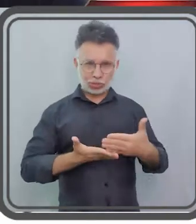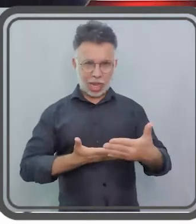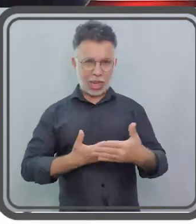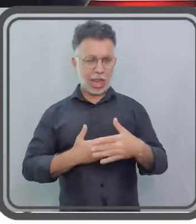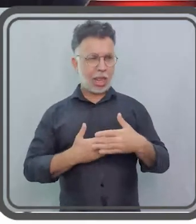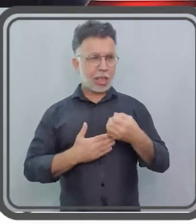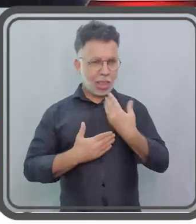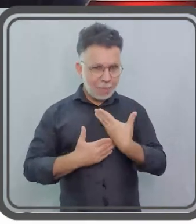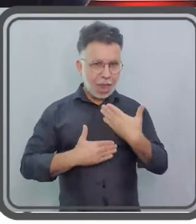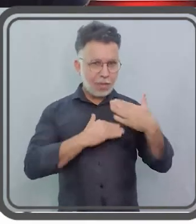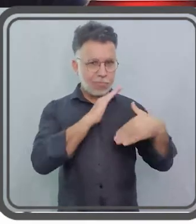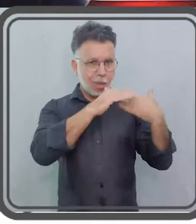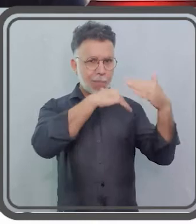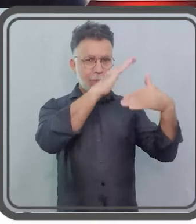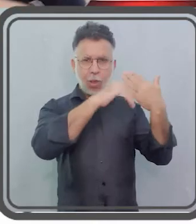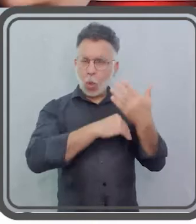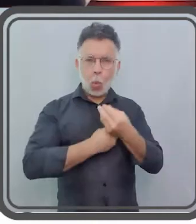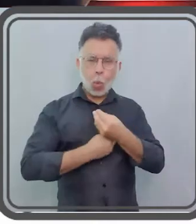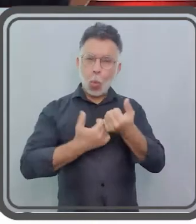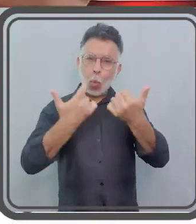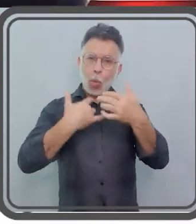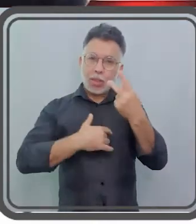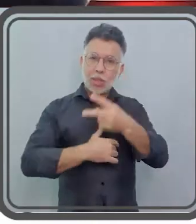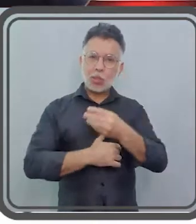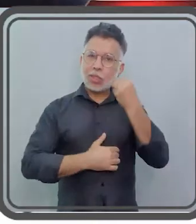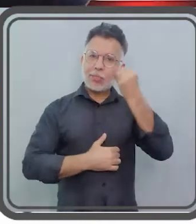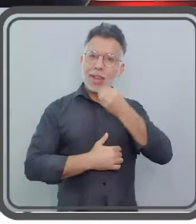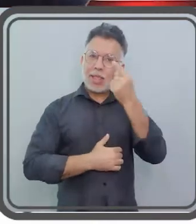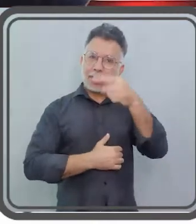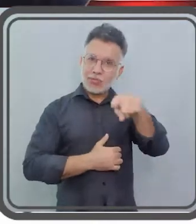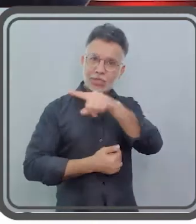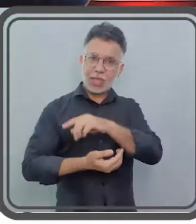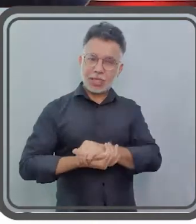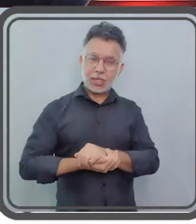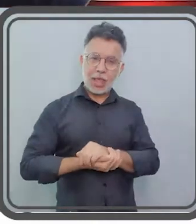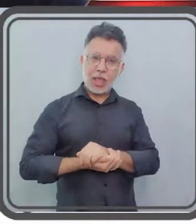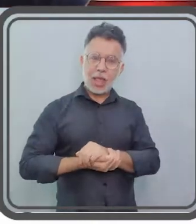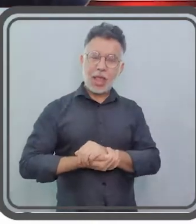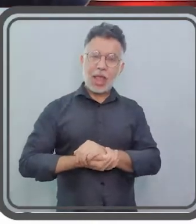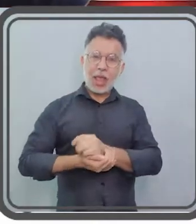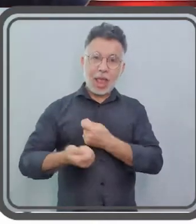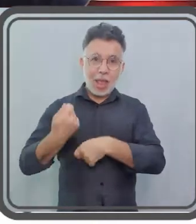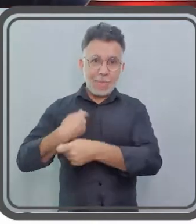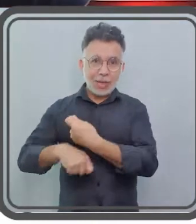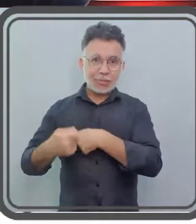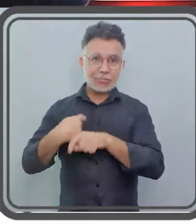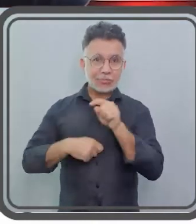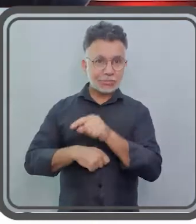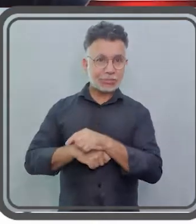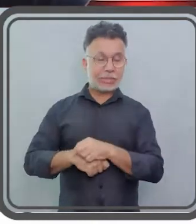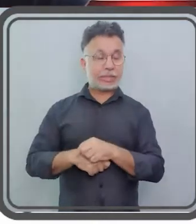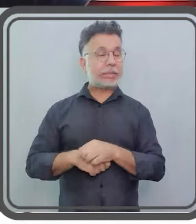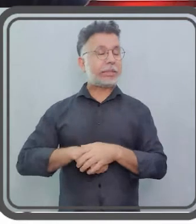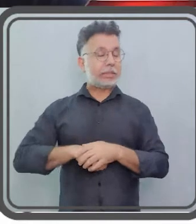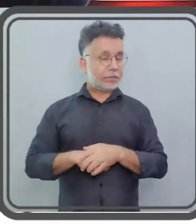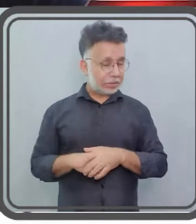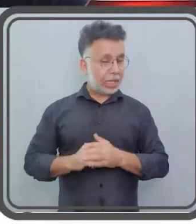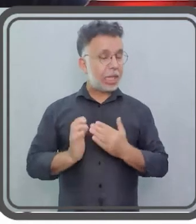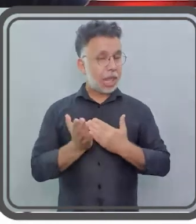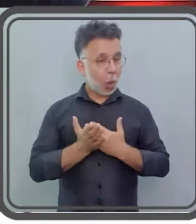desenvolvido, né? Conta um pouquinho para a gente da experiência de vocês empreendendo nesse mercado. Tá começando e